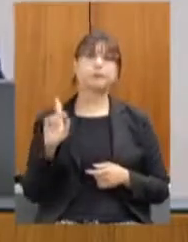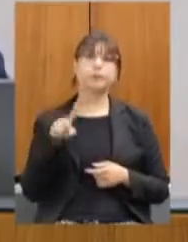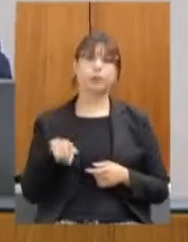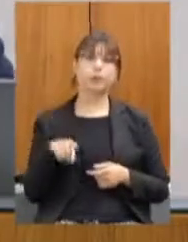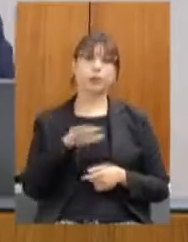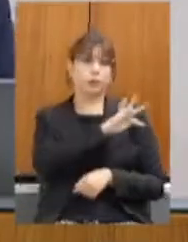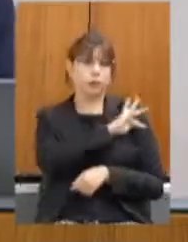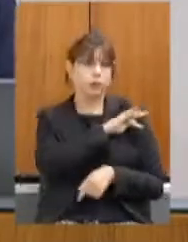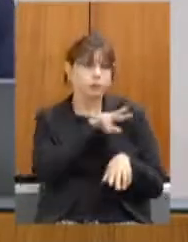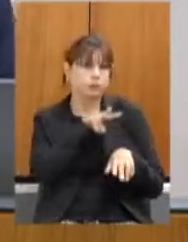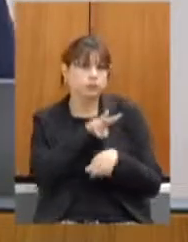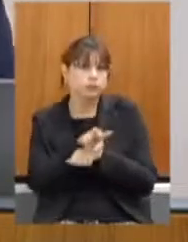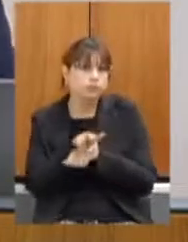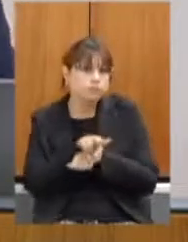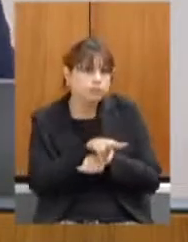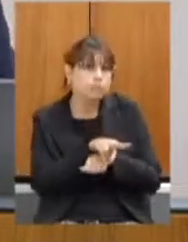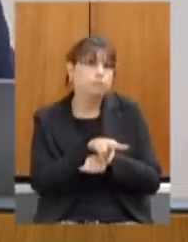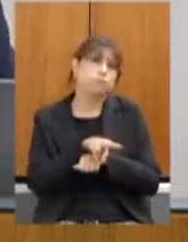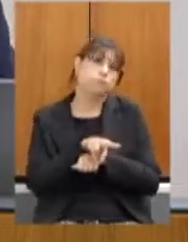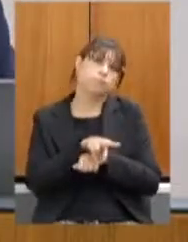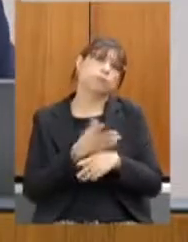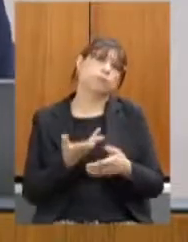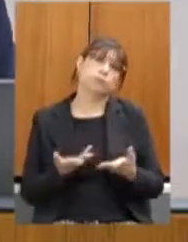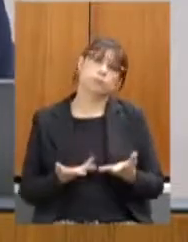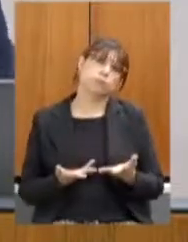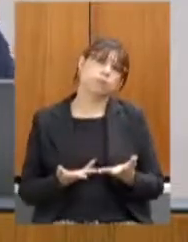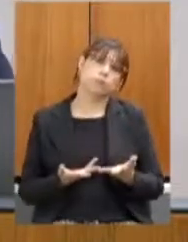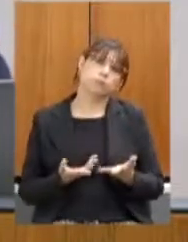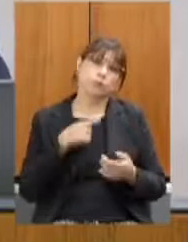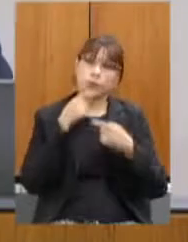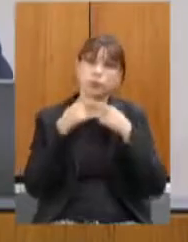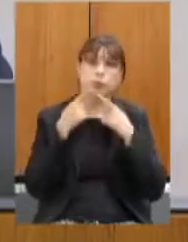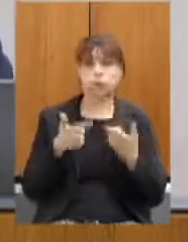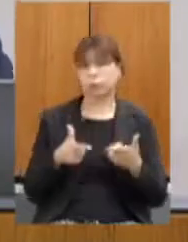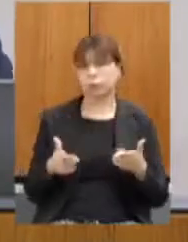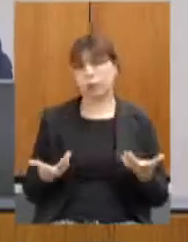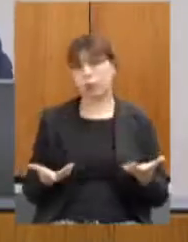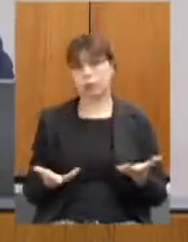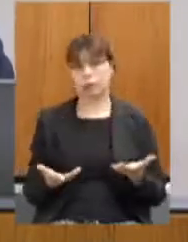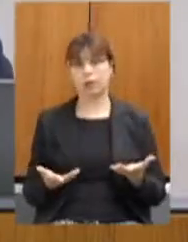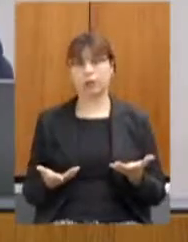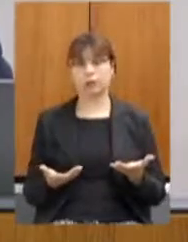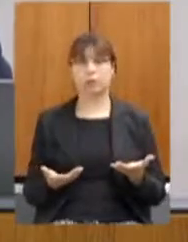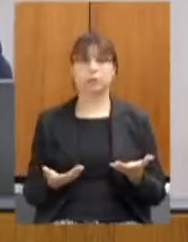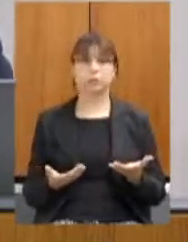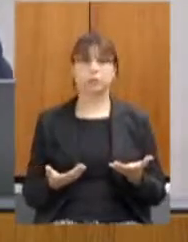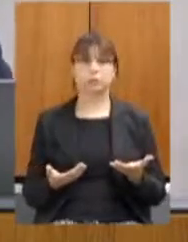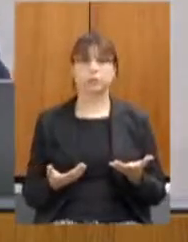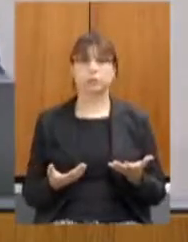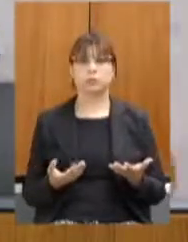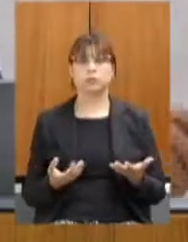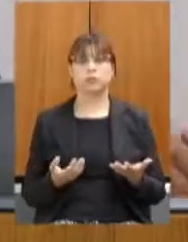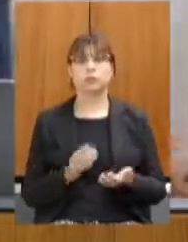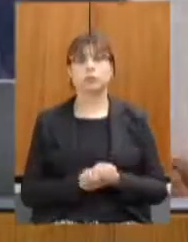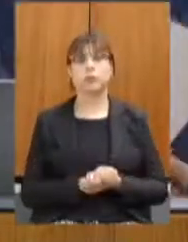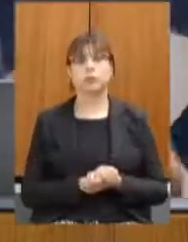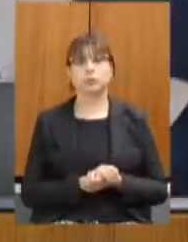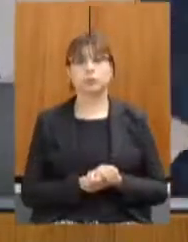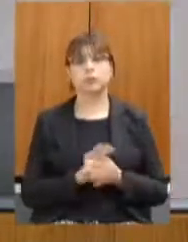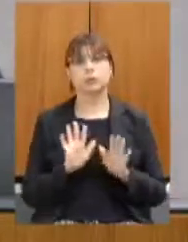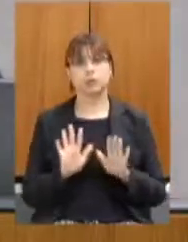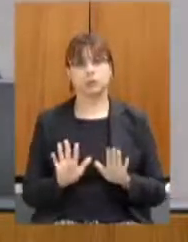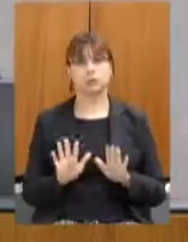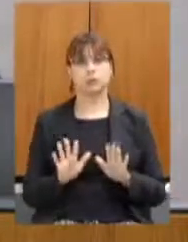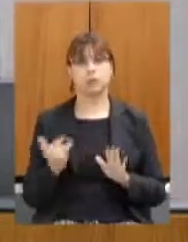que a fiscalização não há nenhum tipo de dúvidas com relação à aplicação mas já não